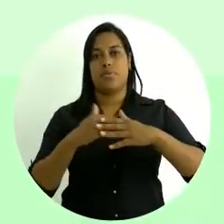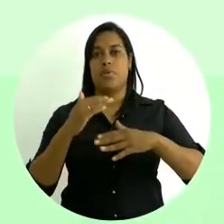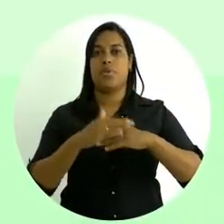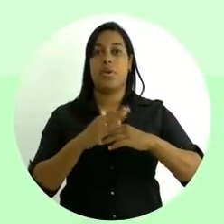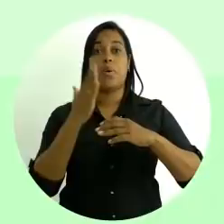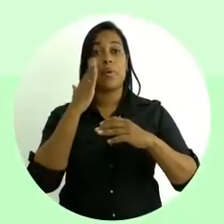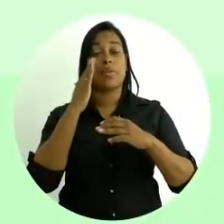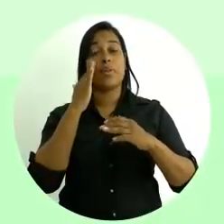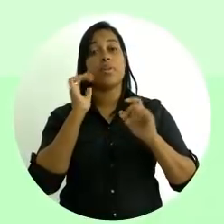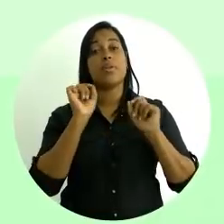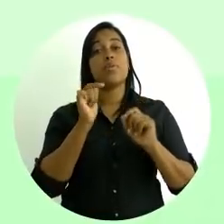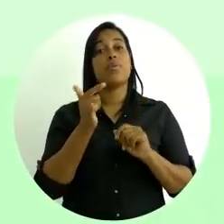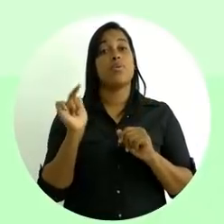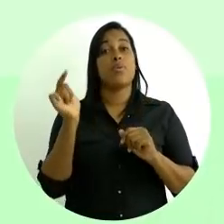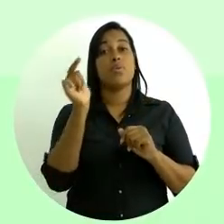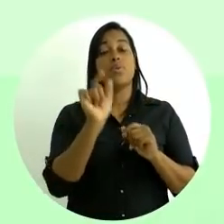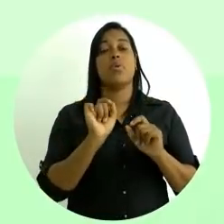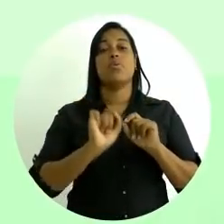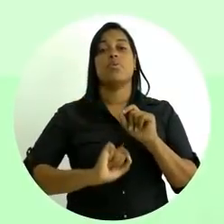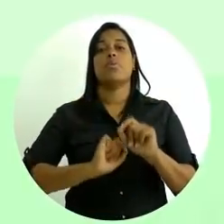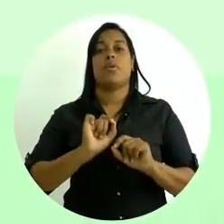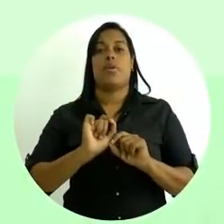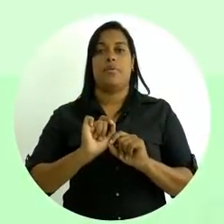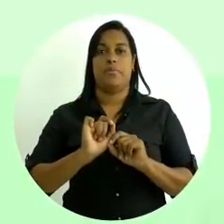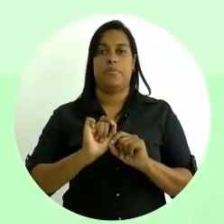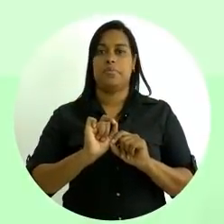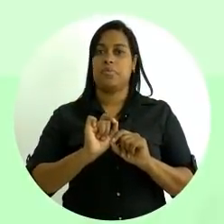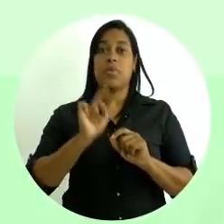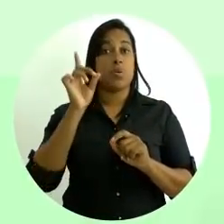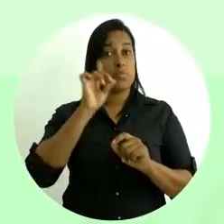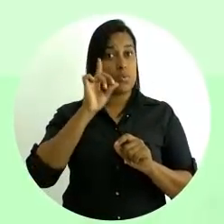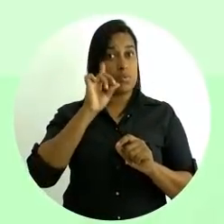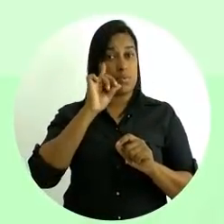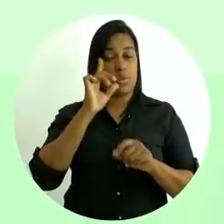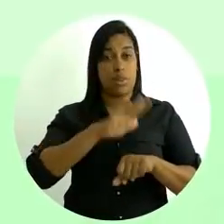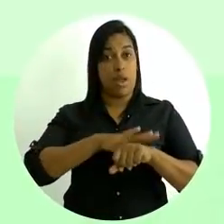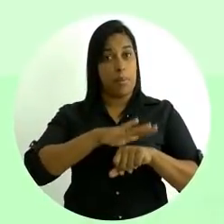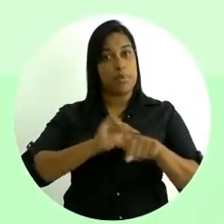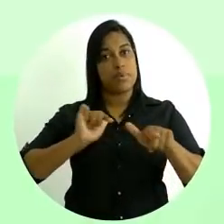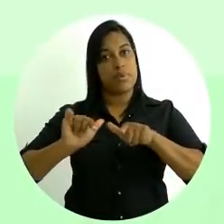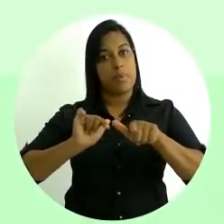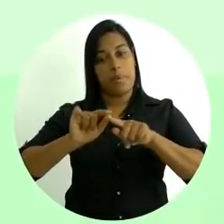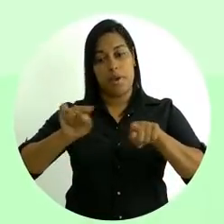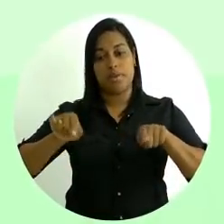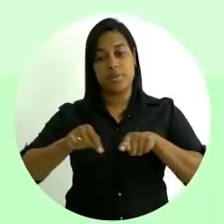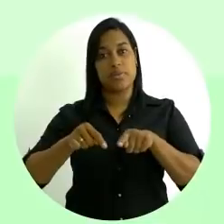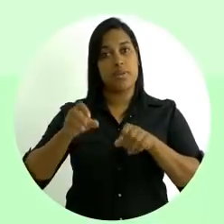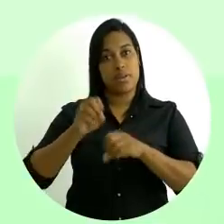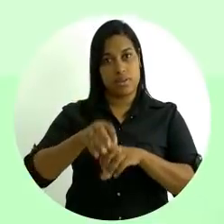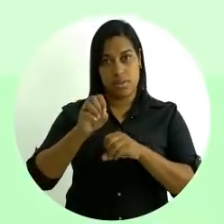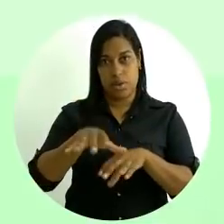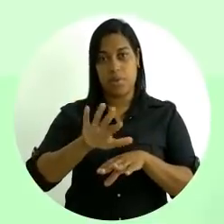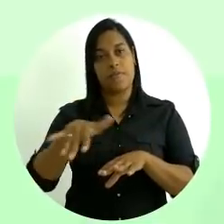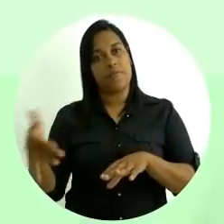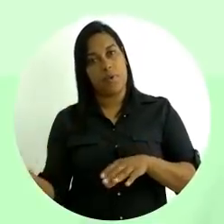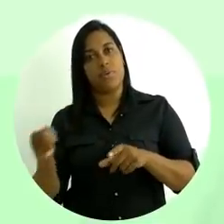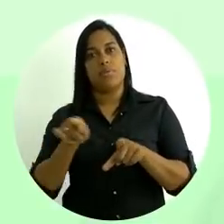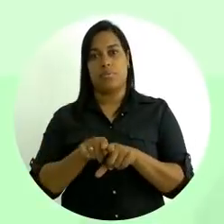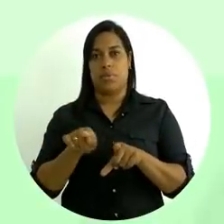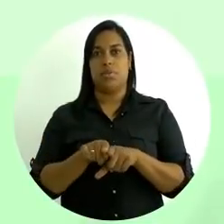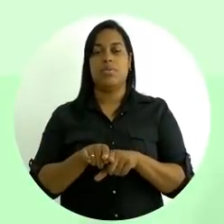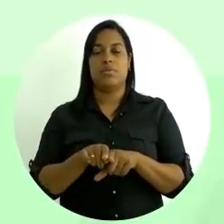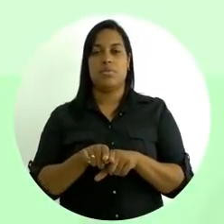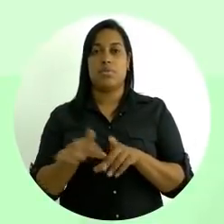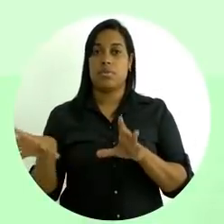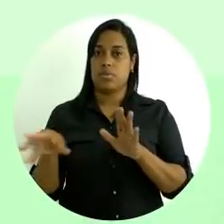profissionais, considerando, entre outros aspectos, a sua jornada de trabalho em sala de aula, fora da sala de